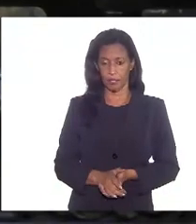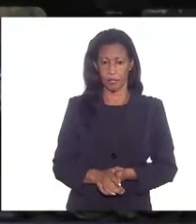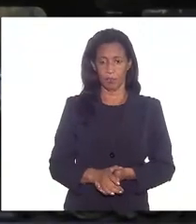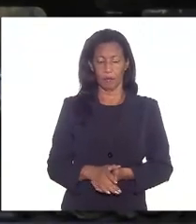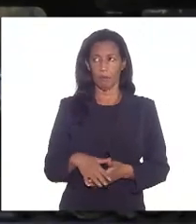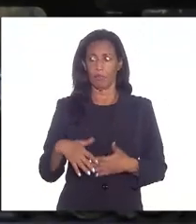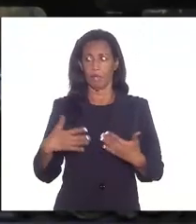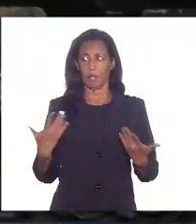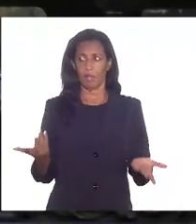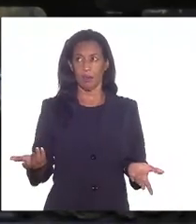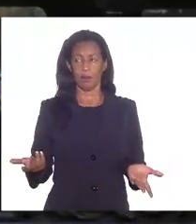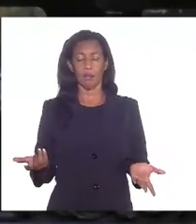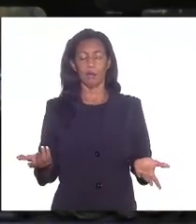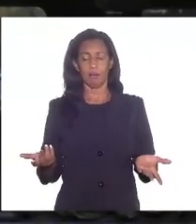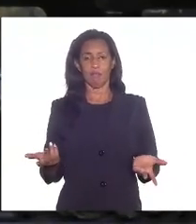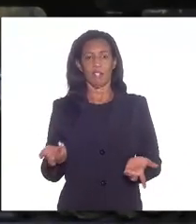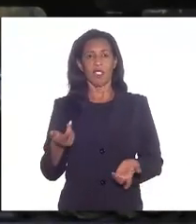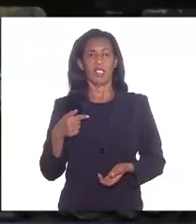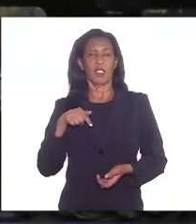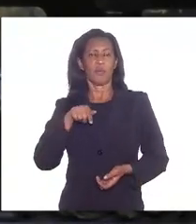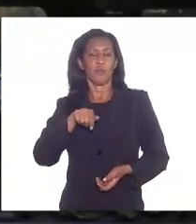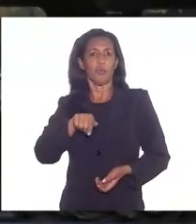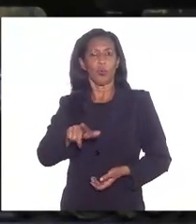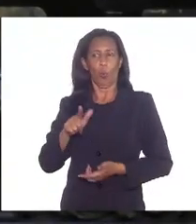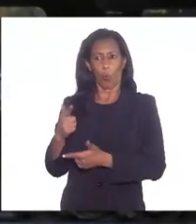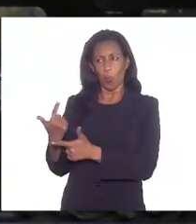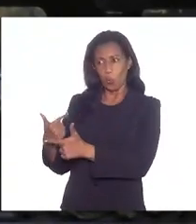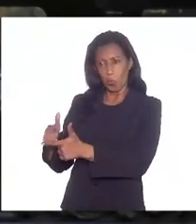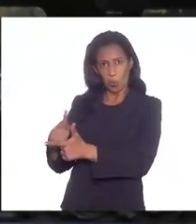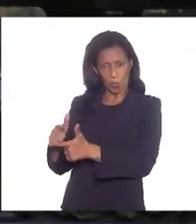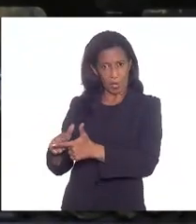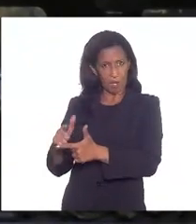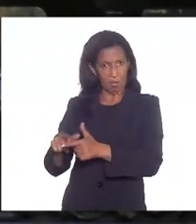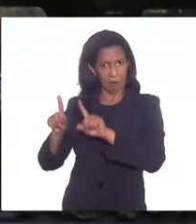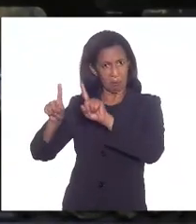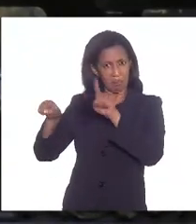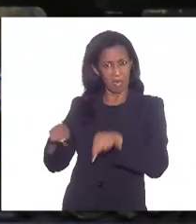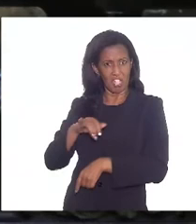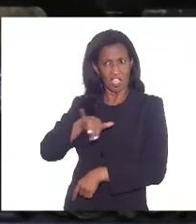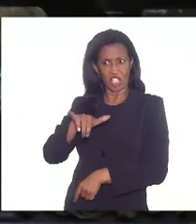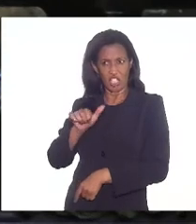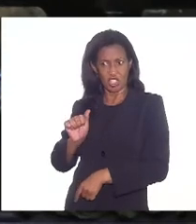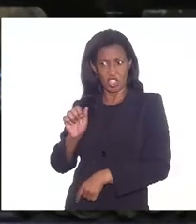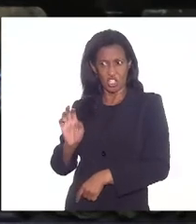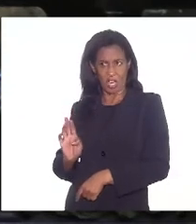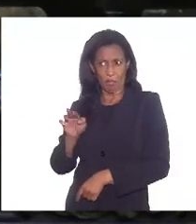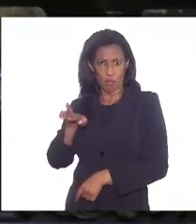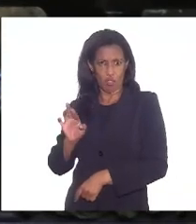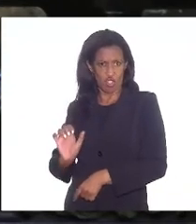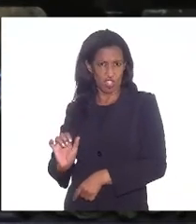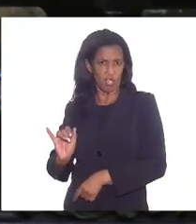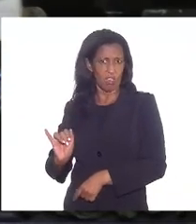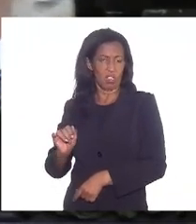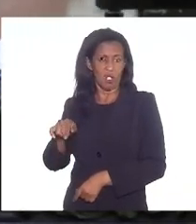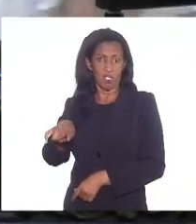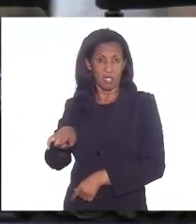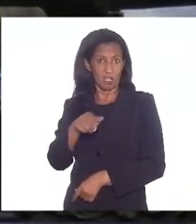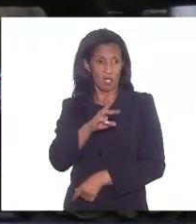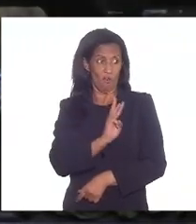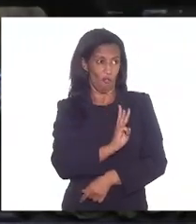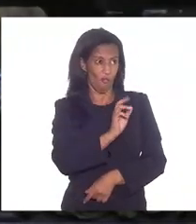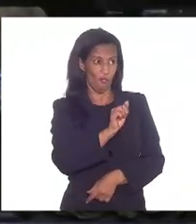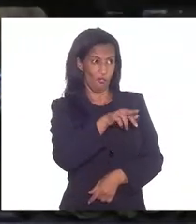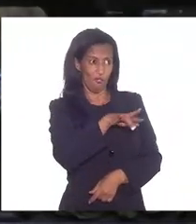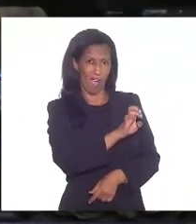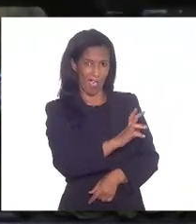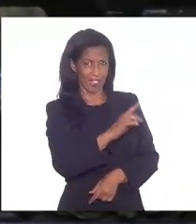relação a quem colocou o jabuti, se o deputado, se o Wagner Vitter não souber, a gente vai nos anais